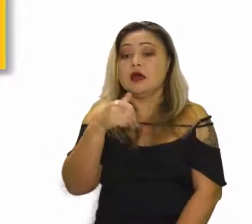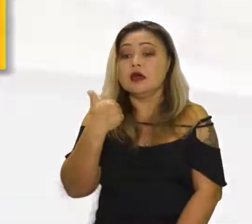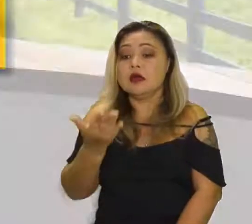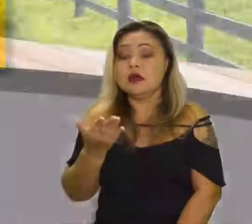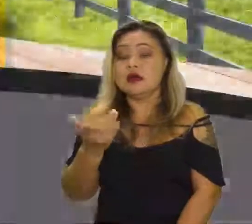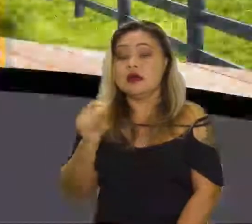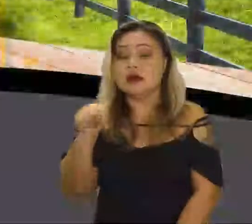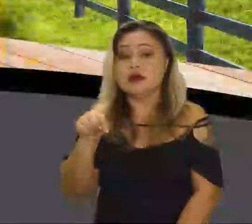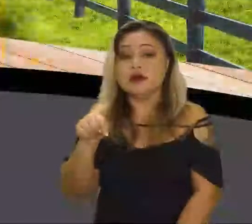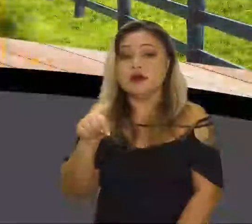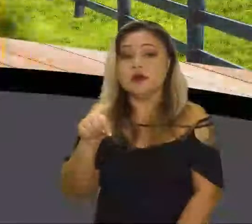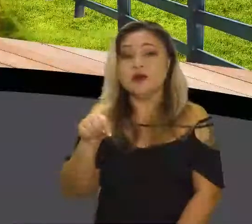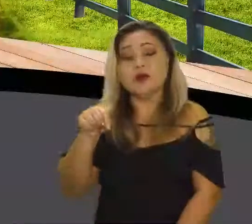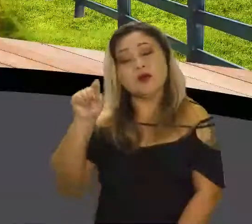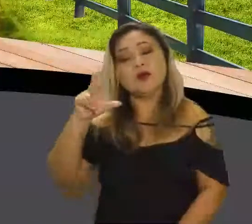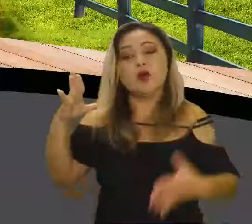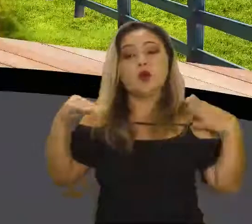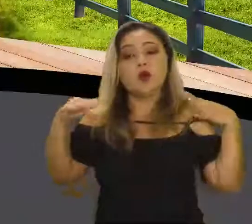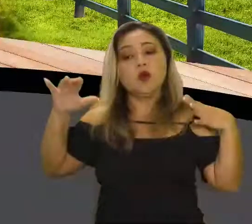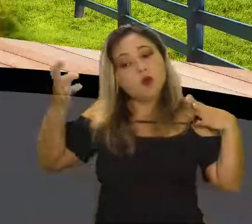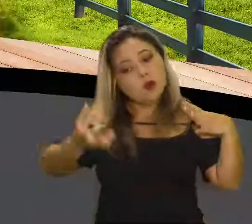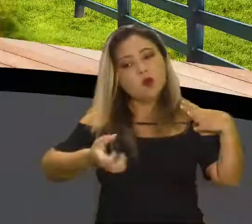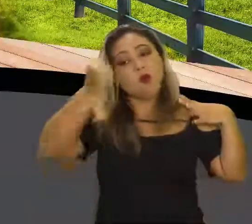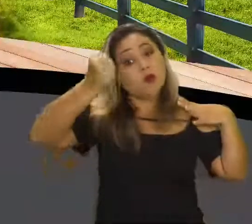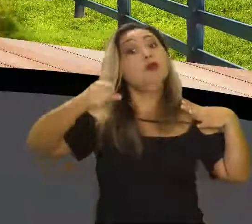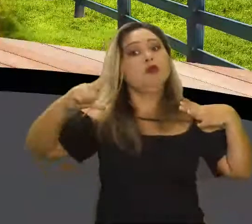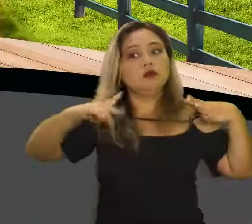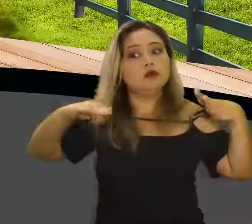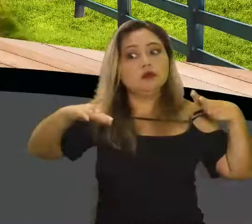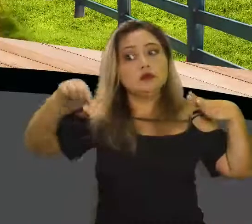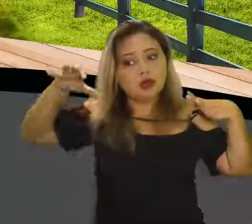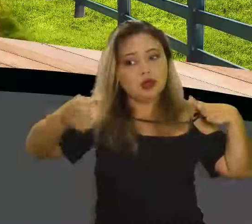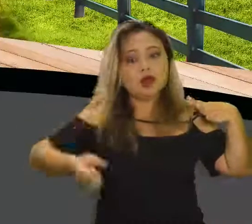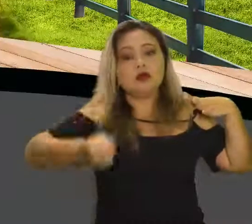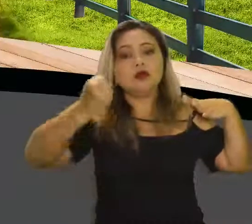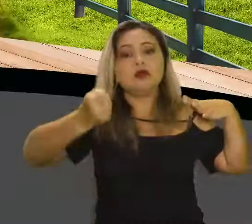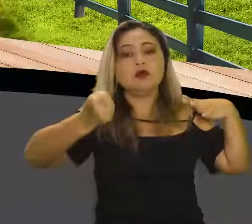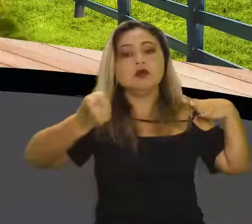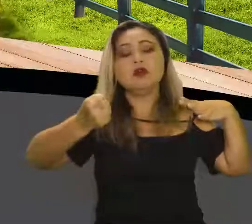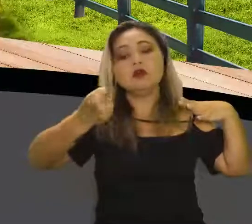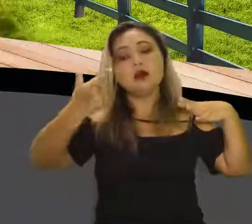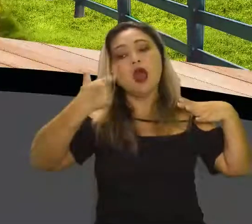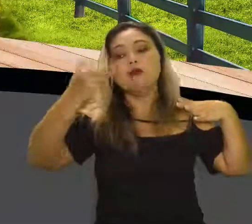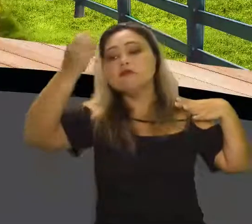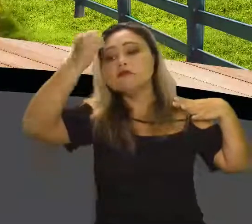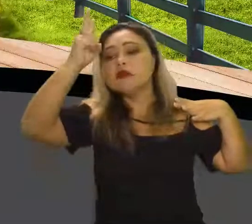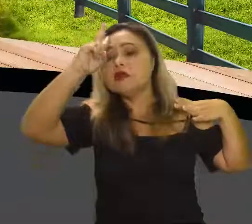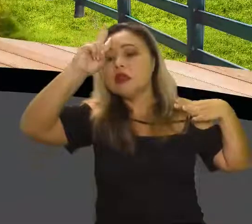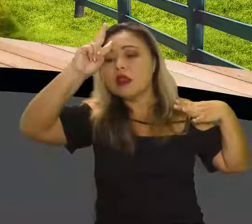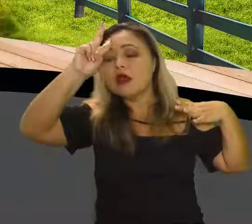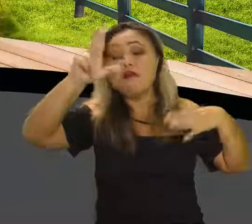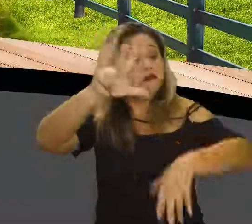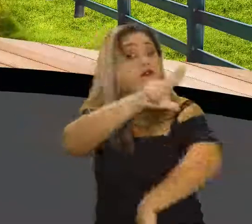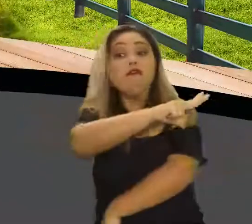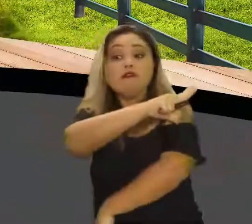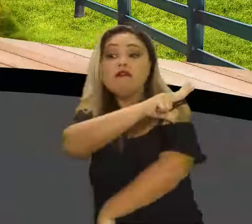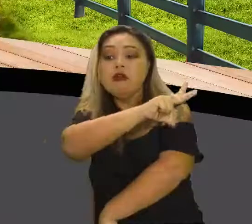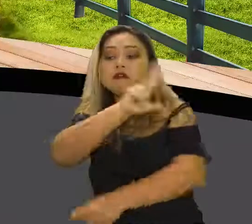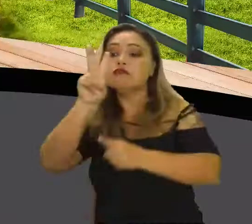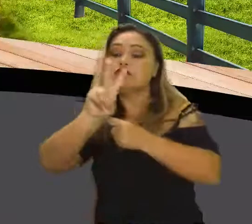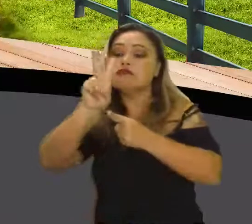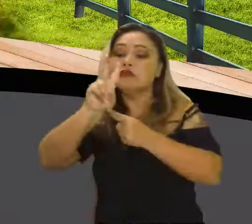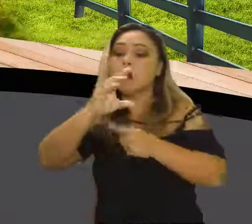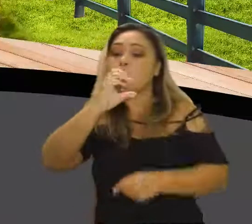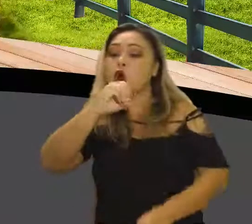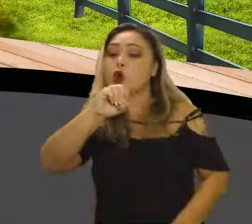Galerinha, o meu anjo salvador, eu tenho um anjo salvador aqui, me fez lembrar que em Vilhena também temos produtores